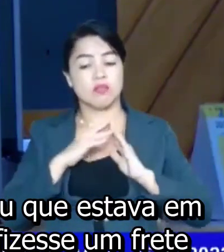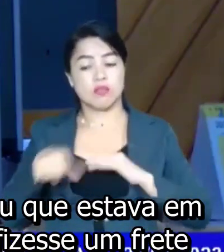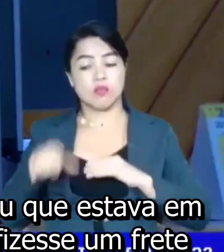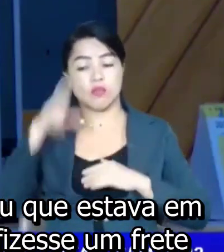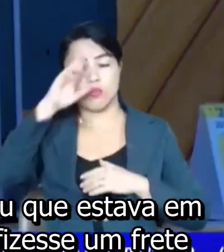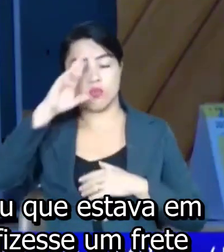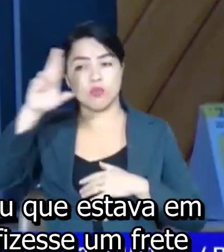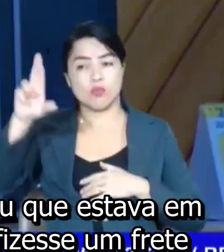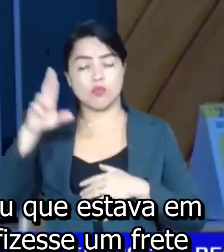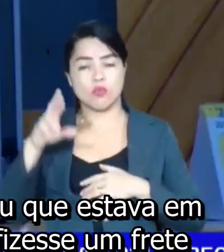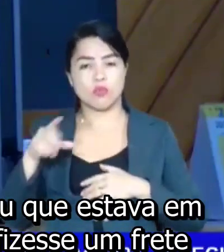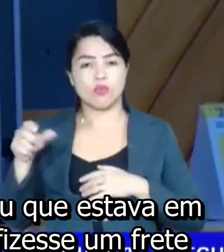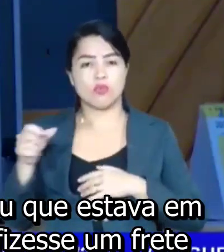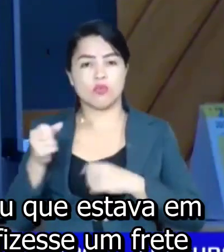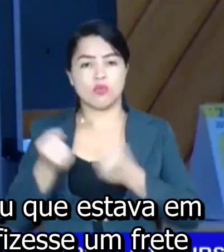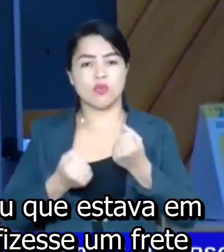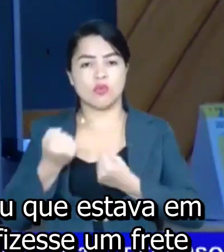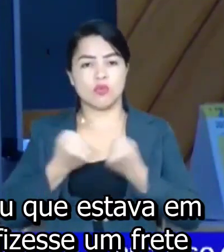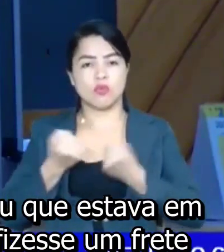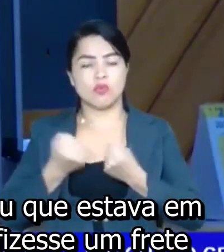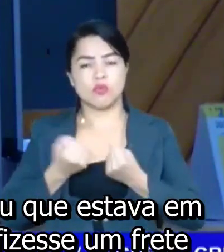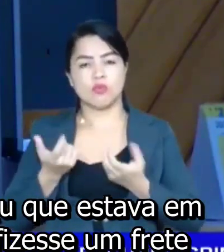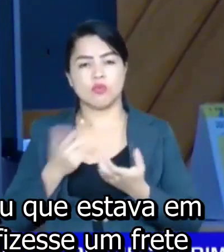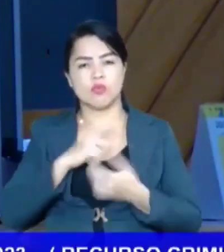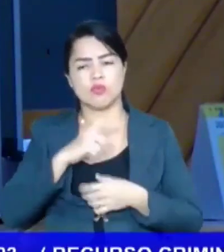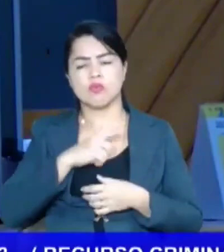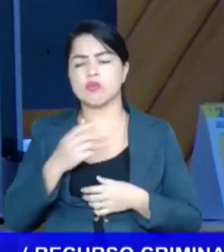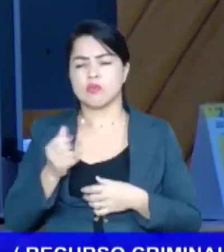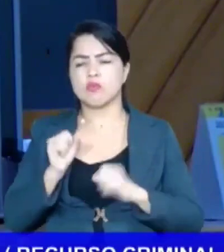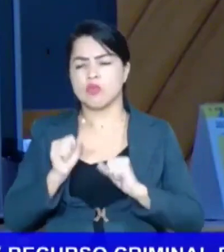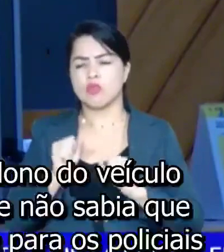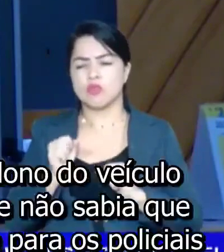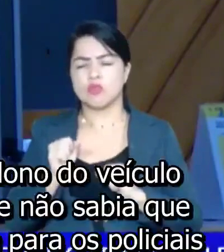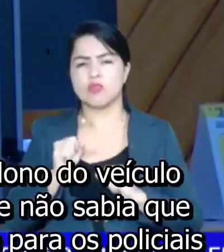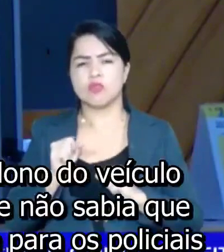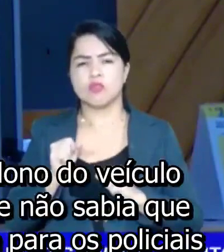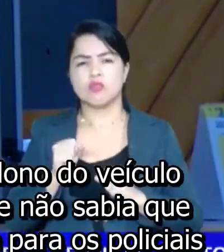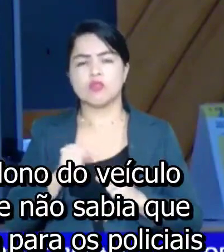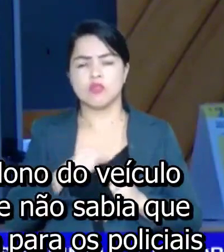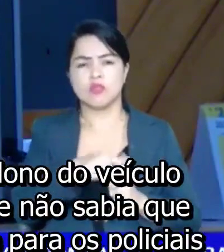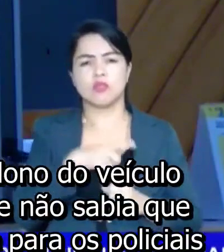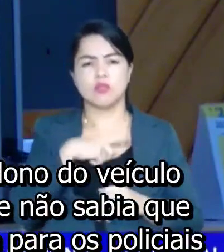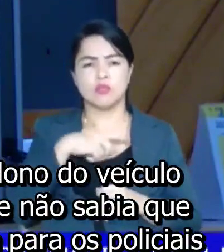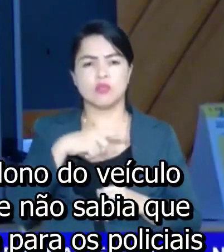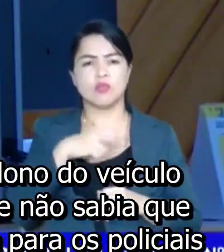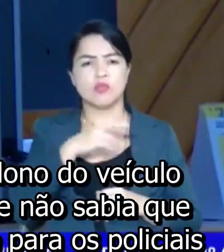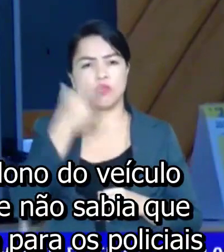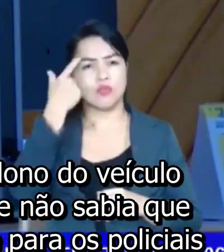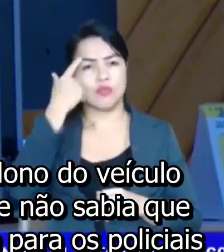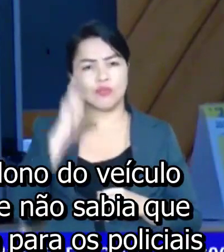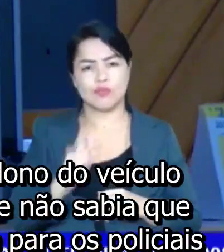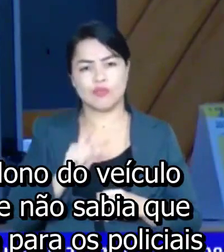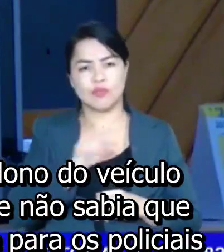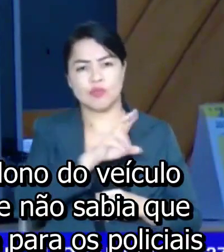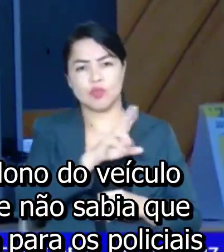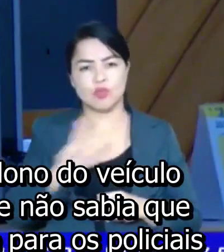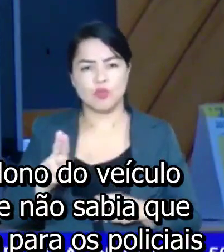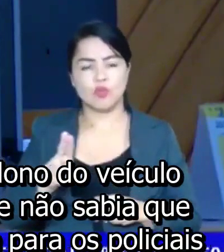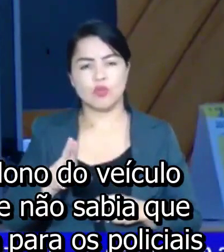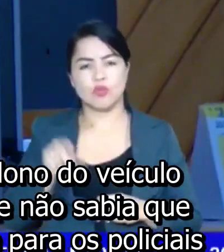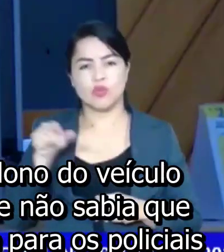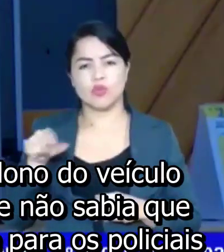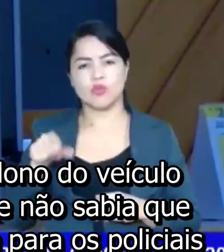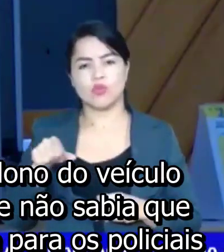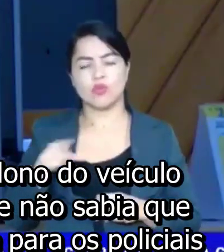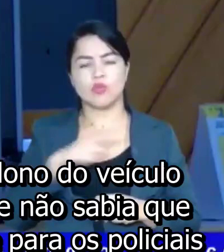do carro pediu para que ele fizesse um frete, que não sabe o nome do dono do